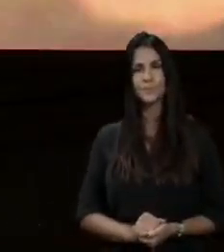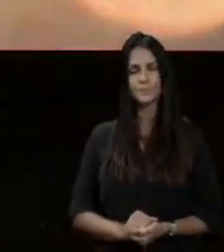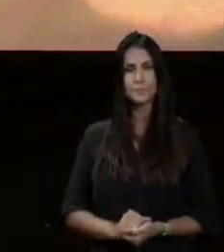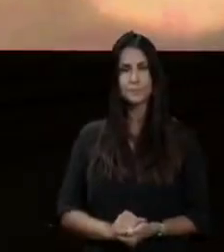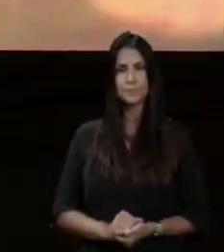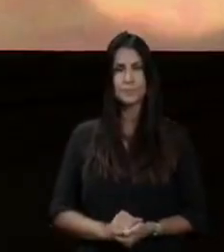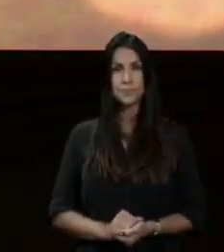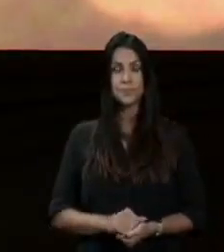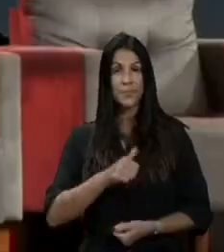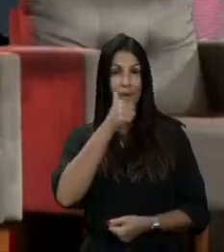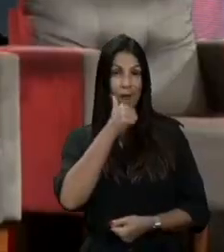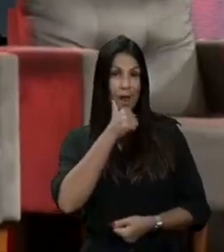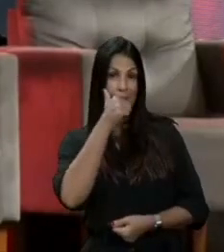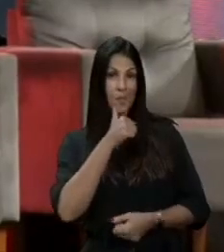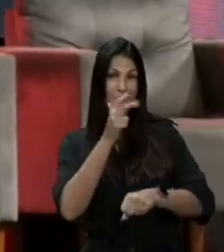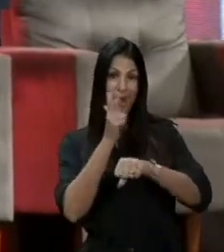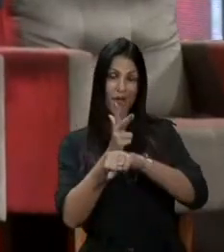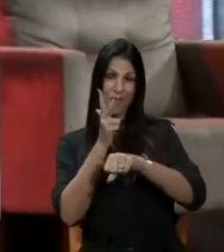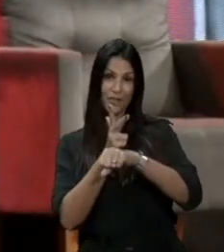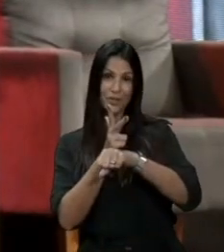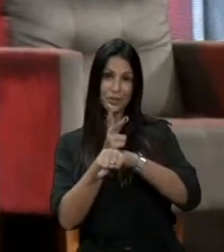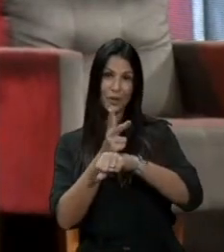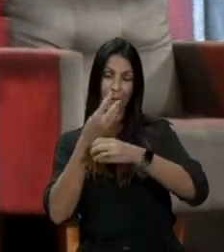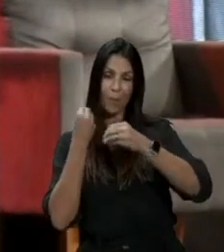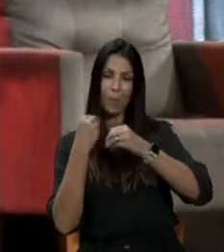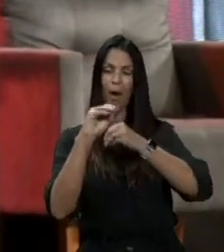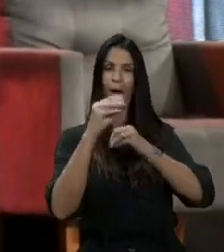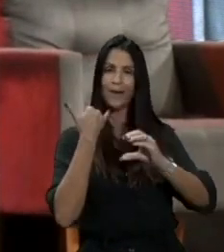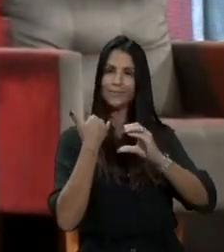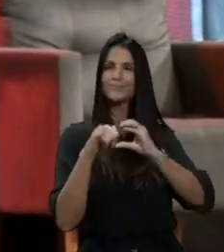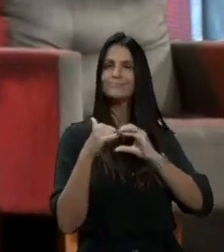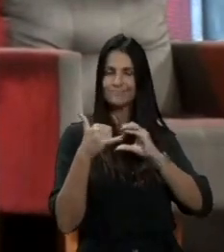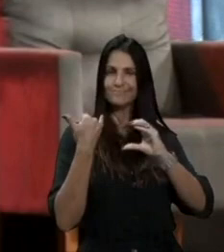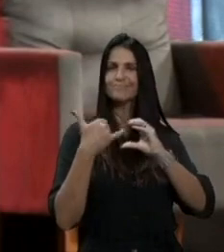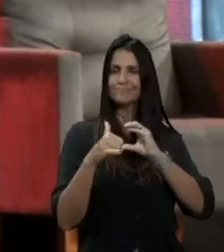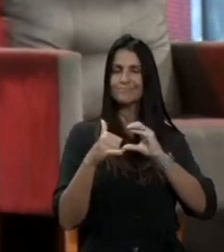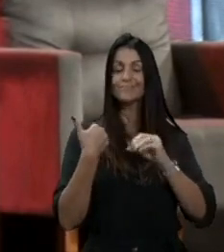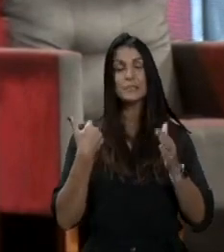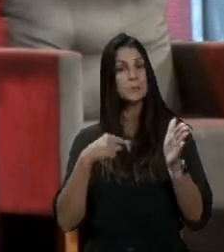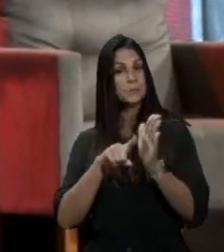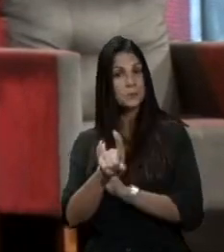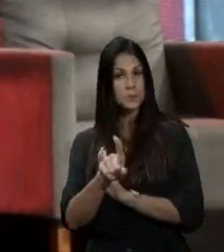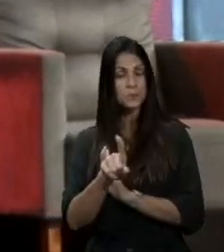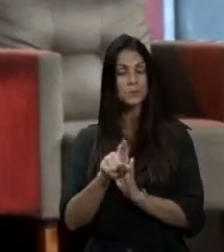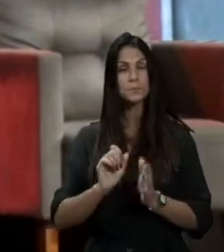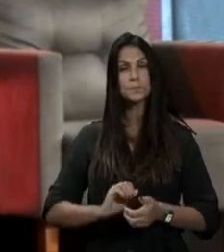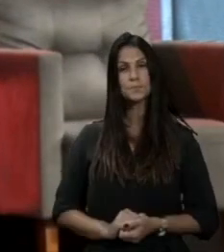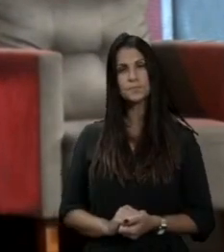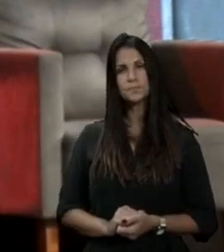e ela pega esse vídeozinho e manda para o seu Jonas que troca de porte todo ano eu te pergunto